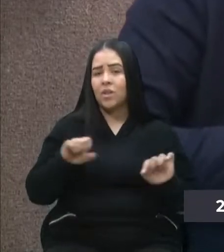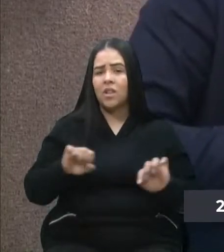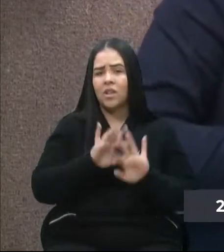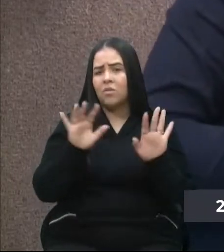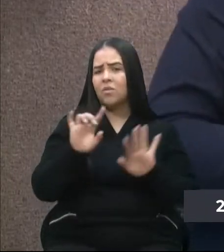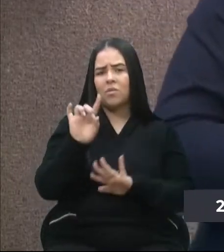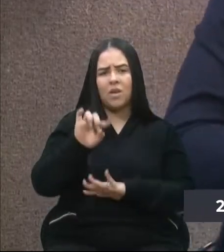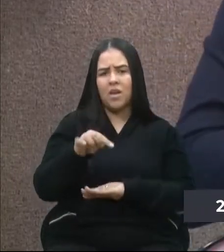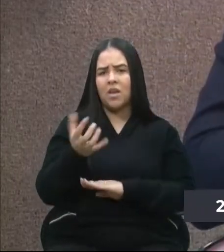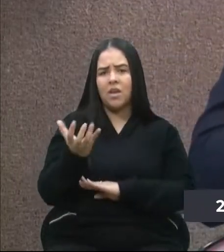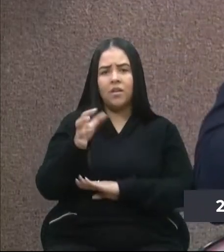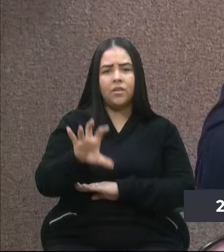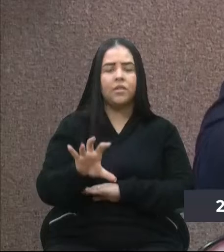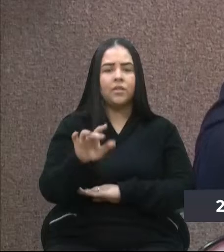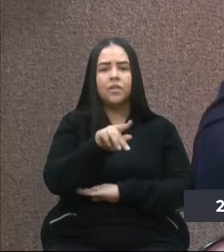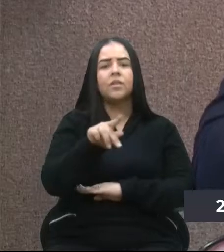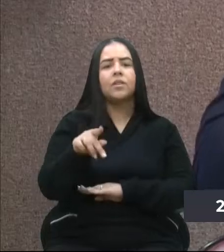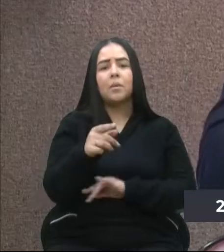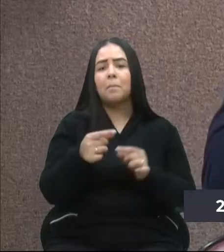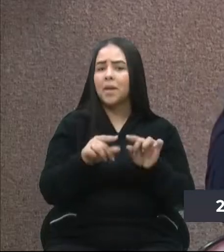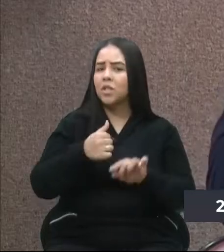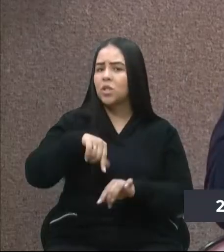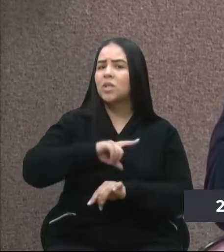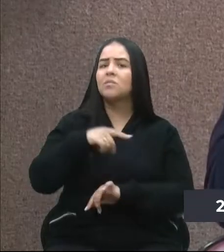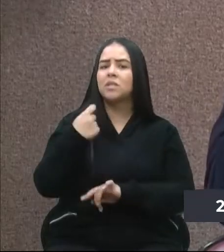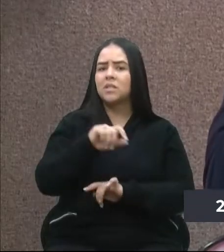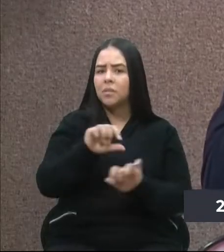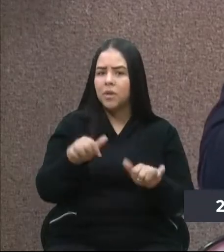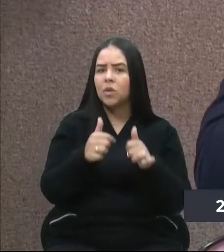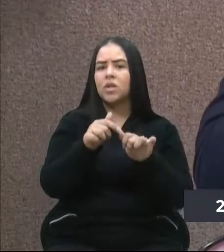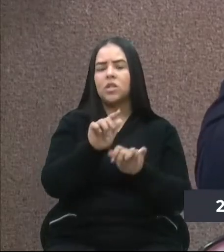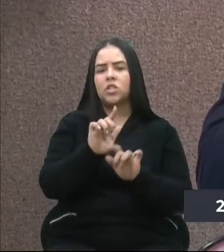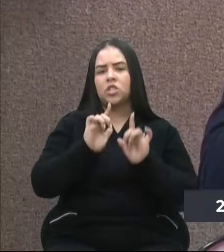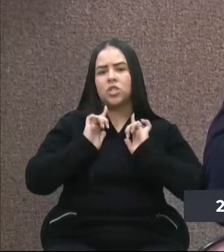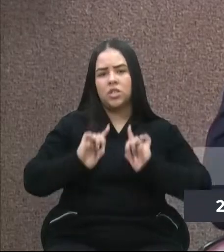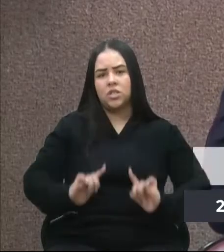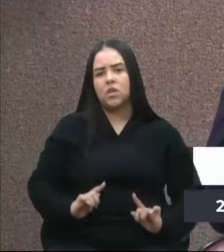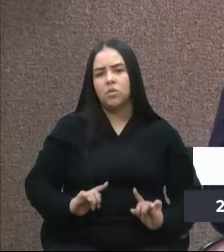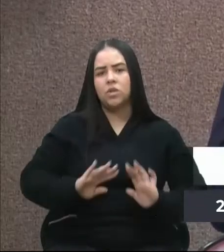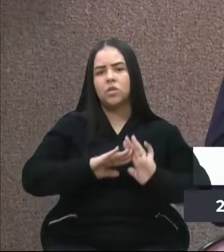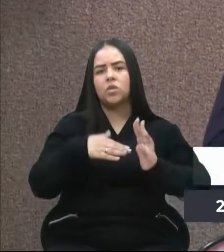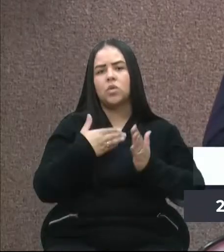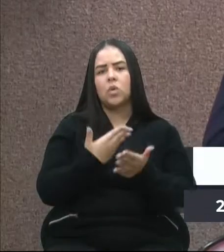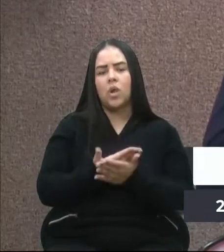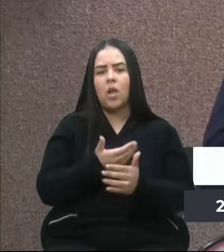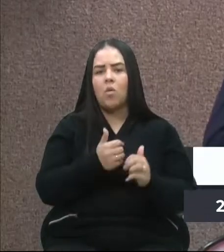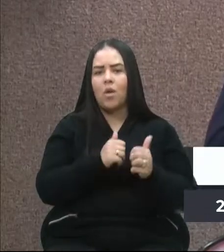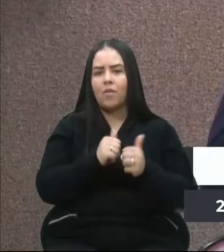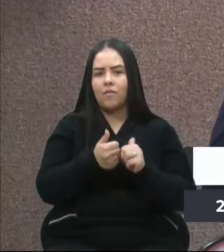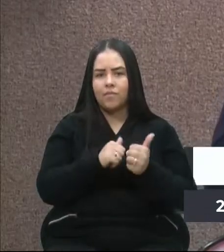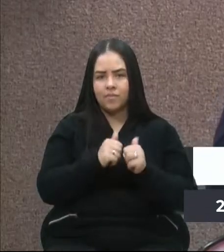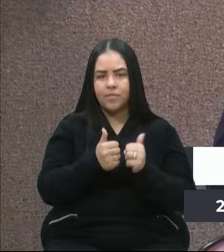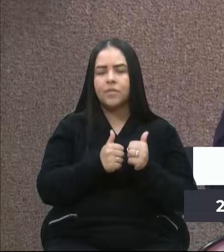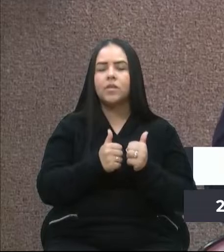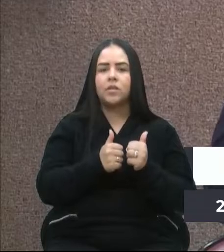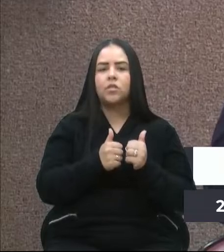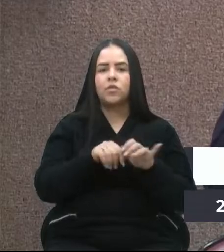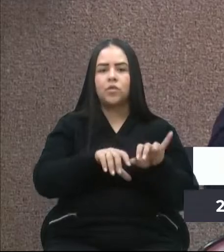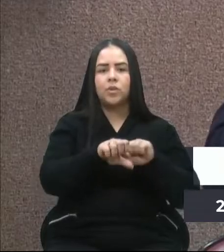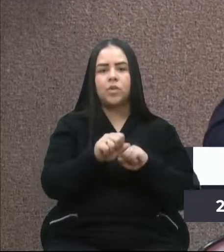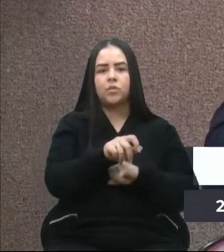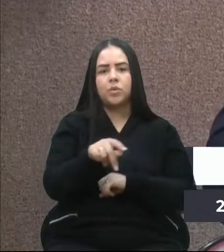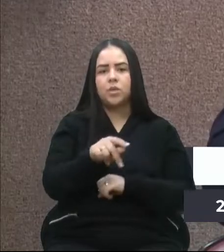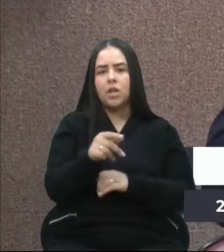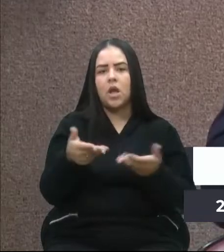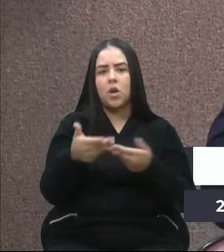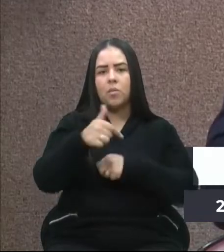contra professor nenhum, mas a gente tem que melhorar a gestão nas escolas, melhorar a qualificação dos professores, e essa é uma